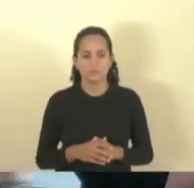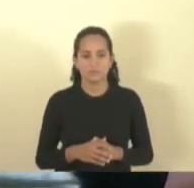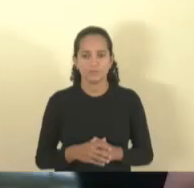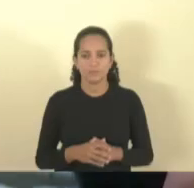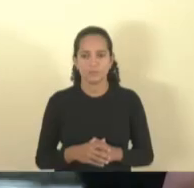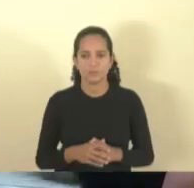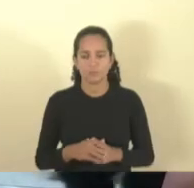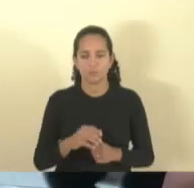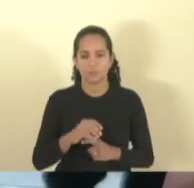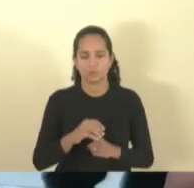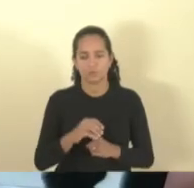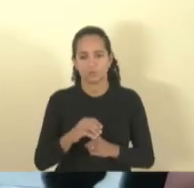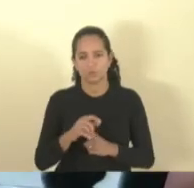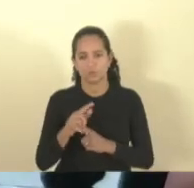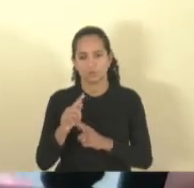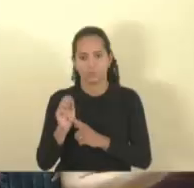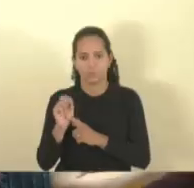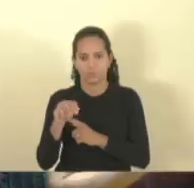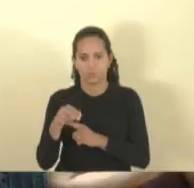Jean Carlos de Oliveira.